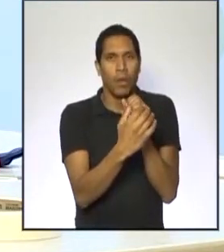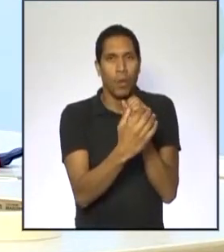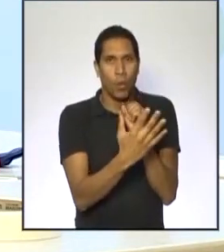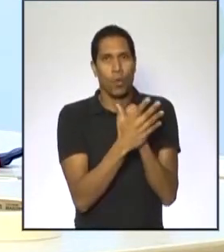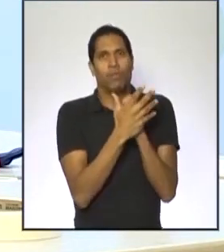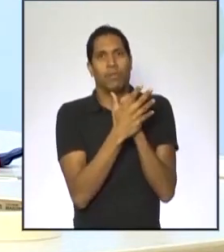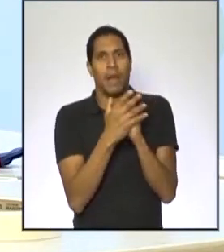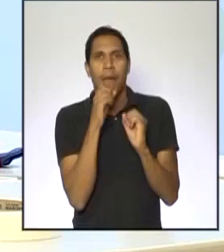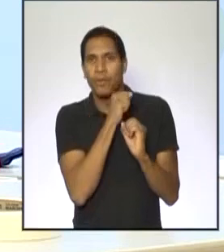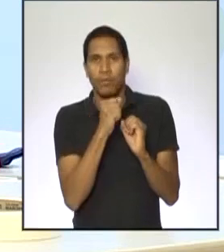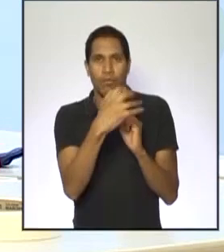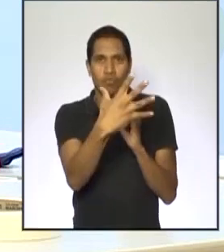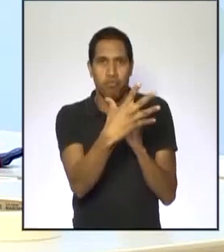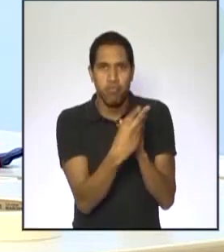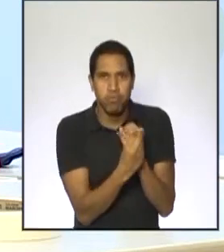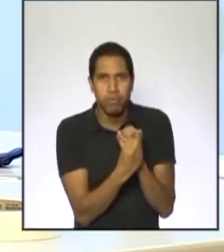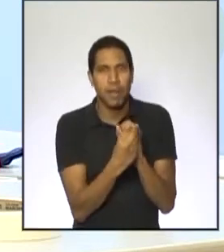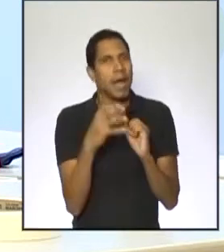carrinho.